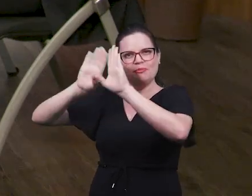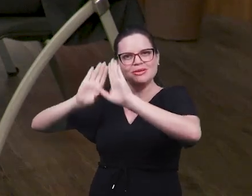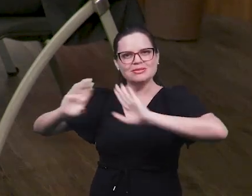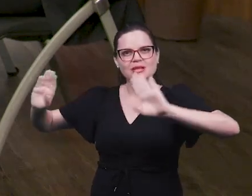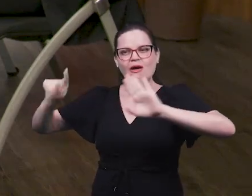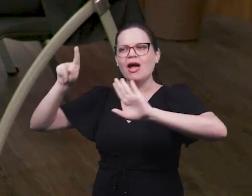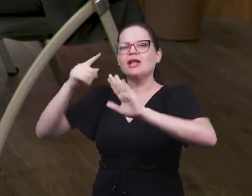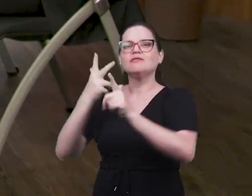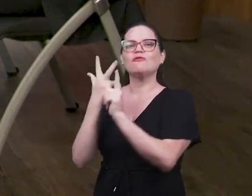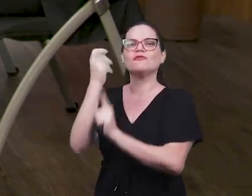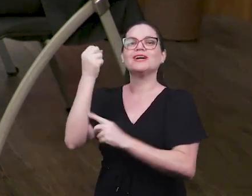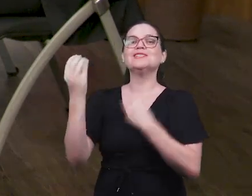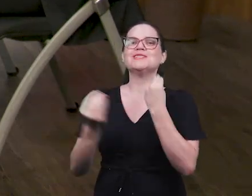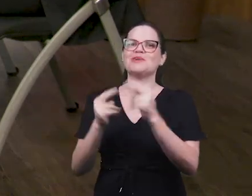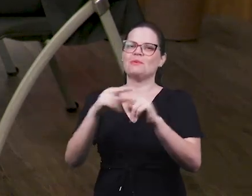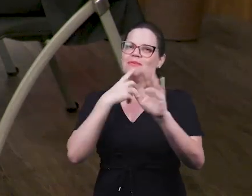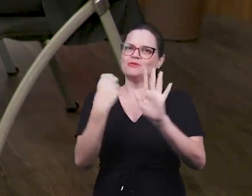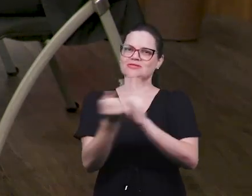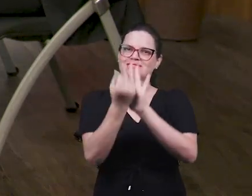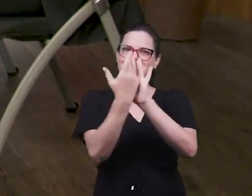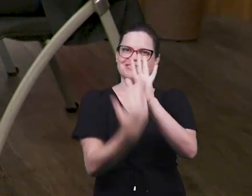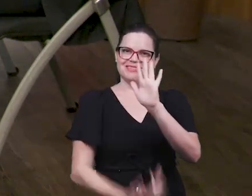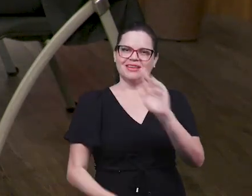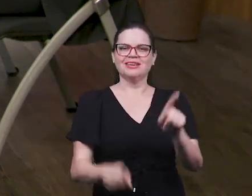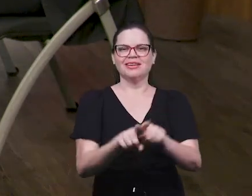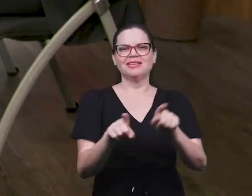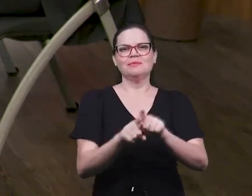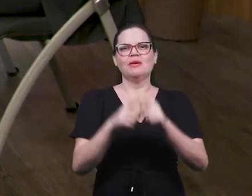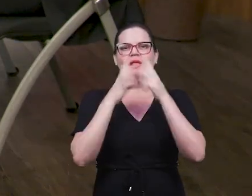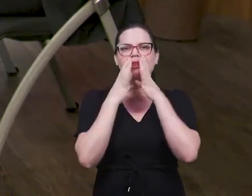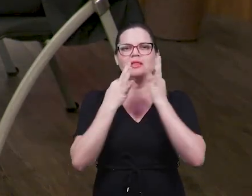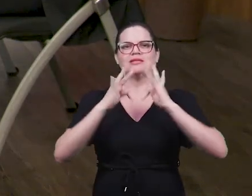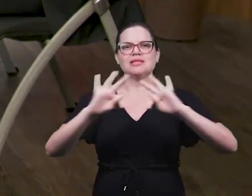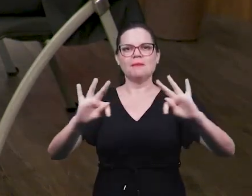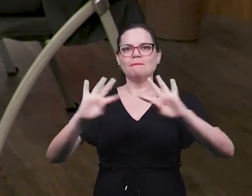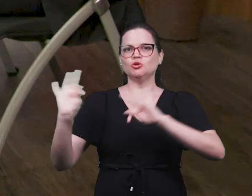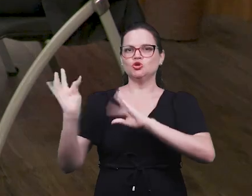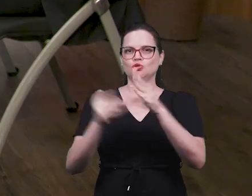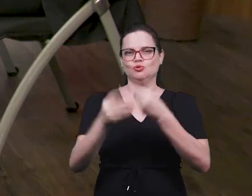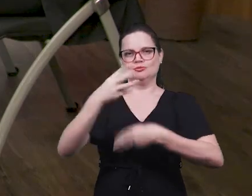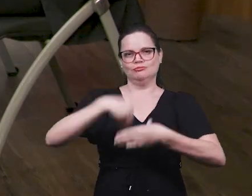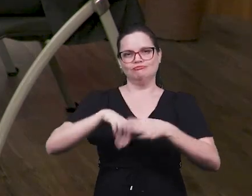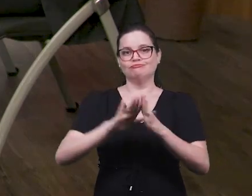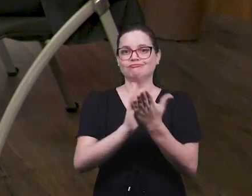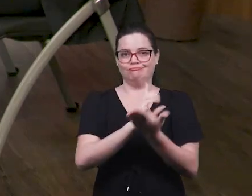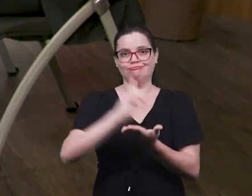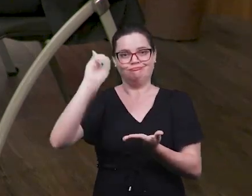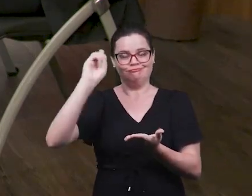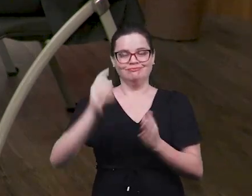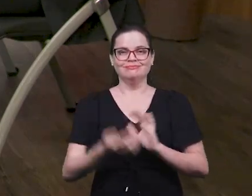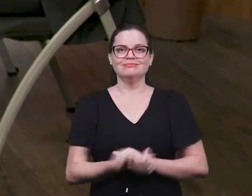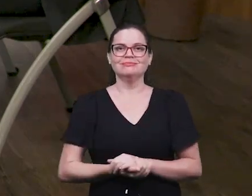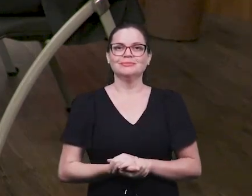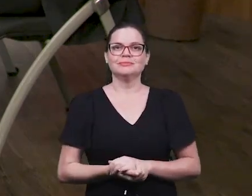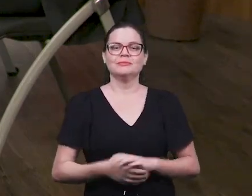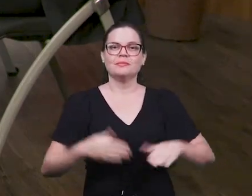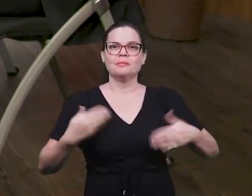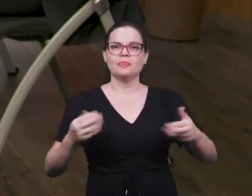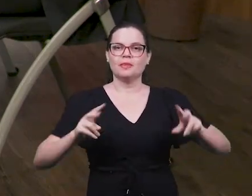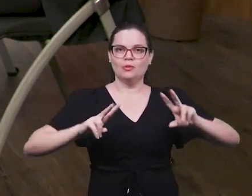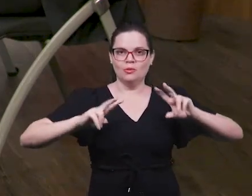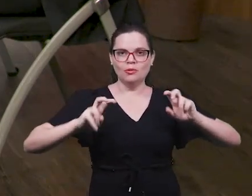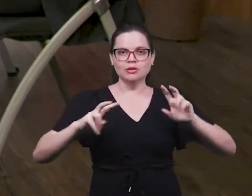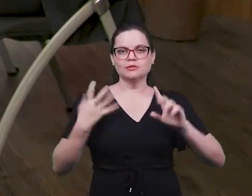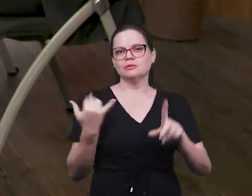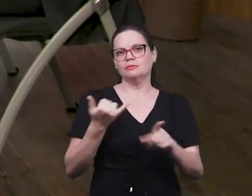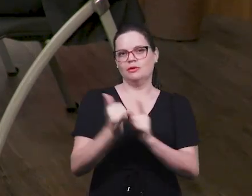de mistérios, e hoje o nosso assunto, como já dito, é esse sentido profético da Bíblia, da